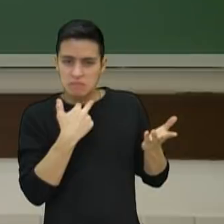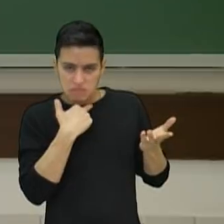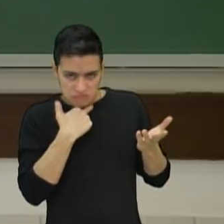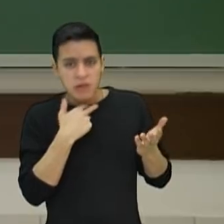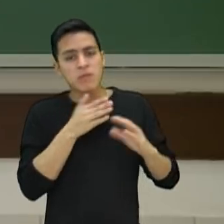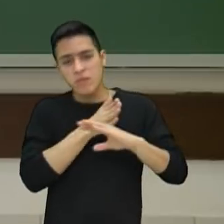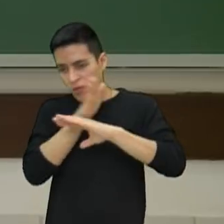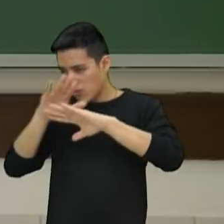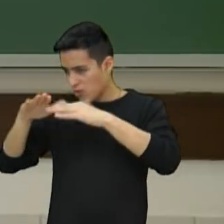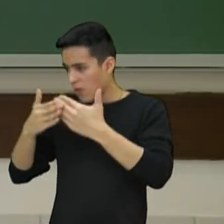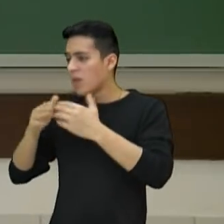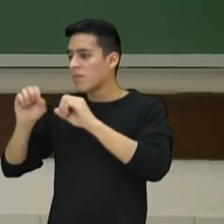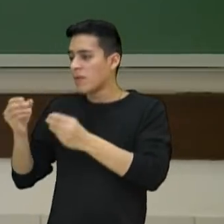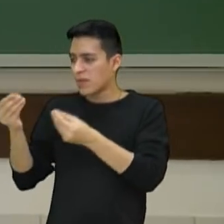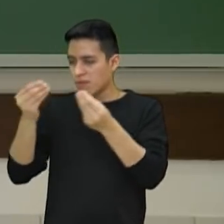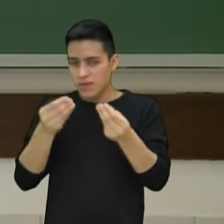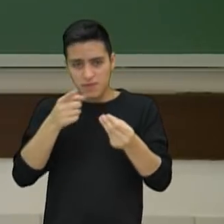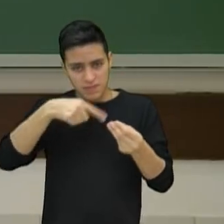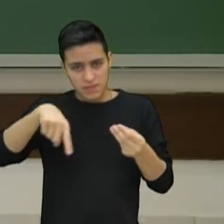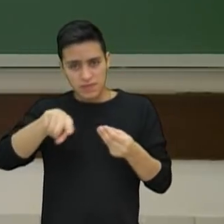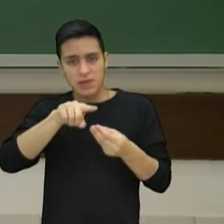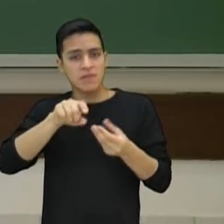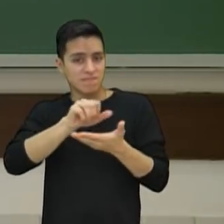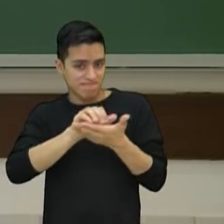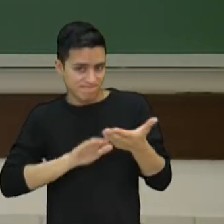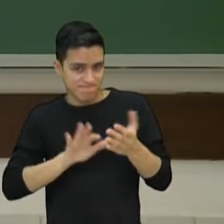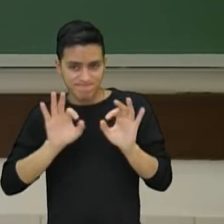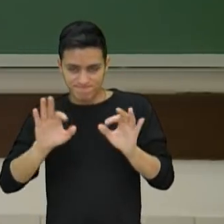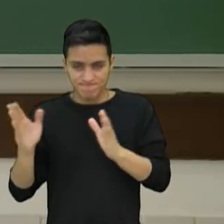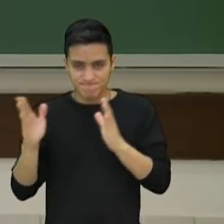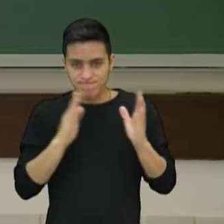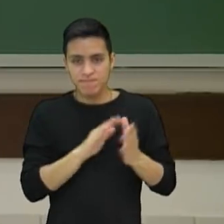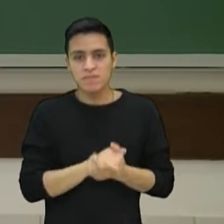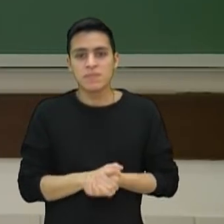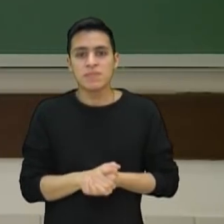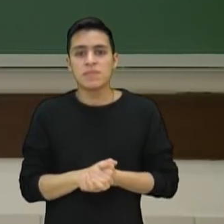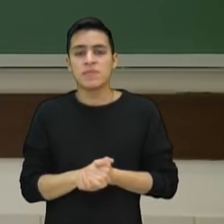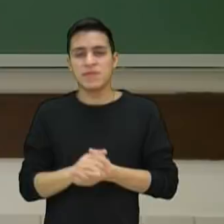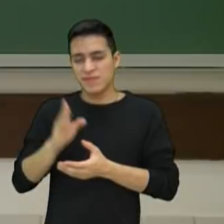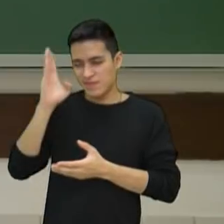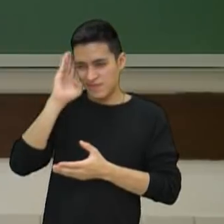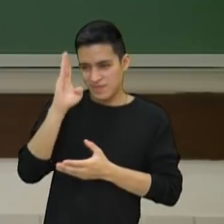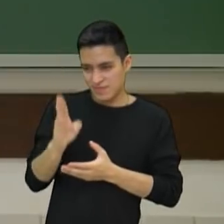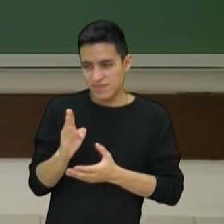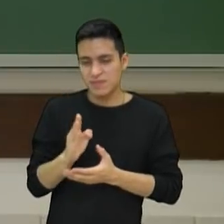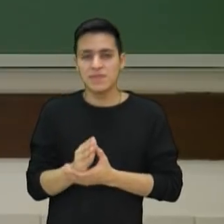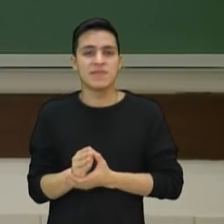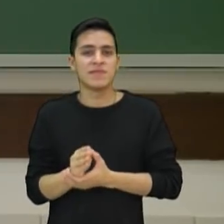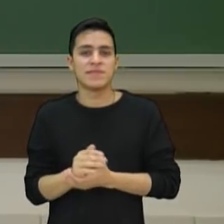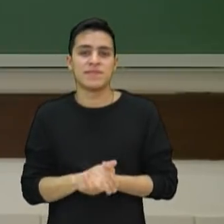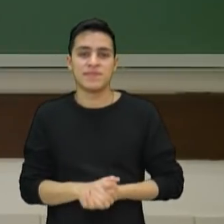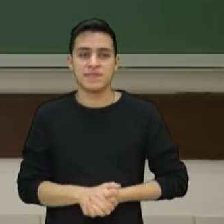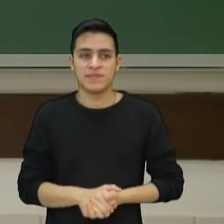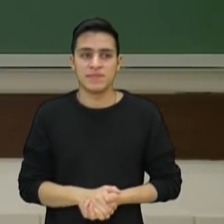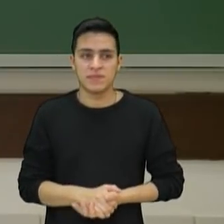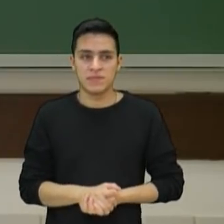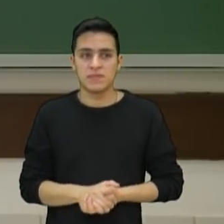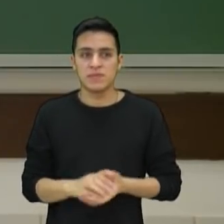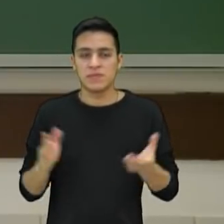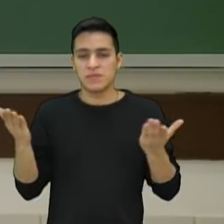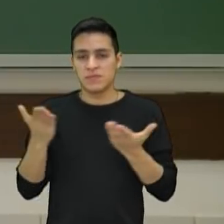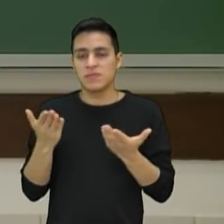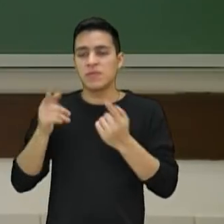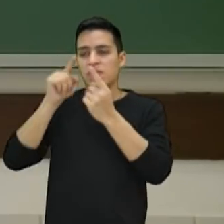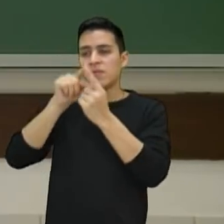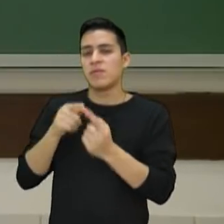eles vão conseguir material para vocês, certo? Bom, sem perdermos muito tempo, vamos direto ao que interessa, né? Hoje, o que